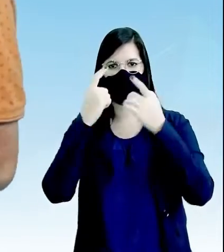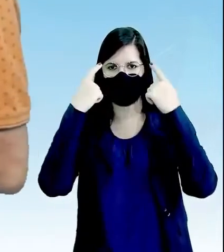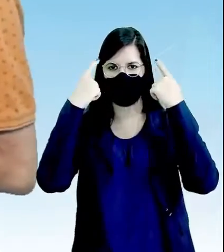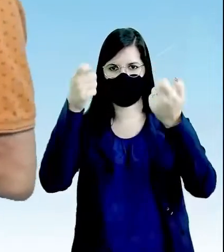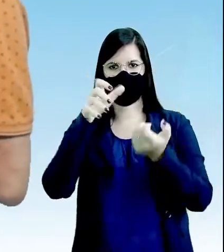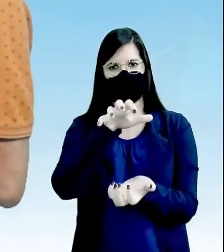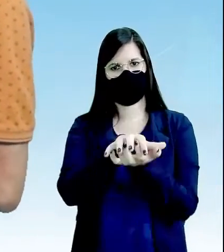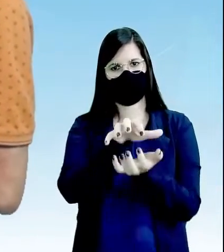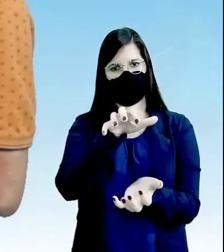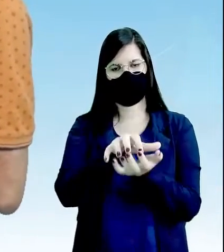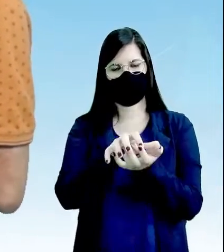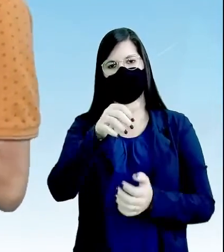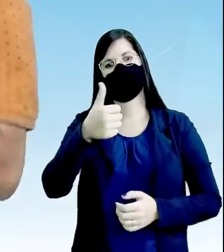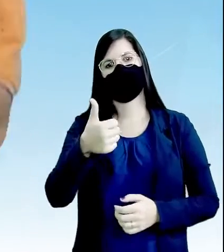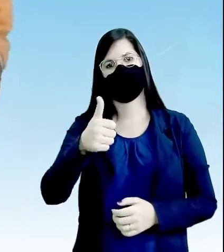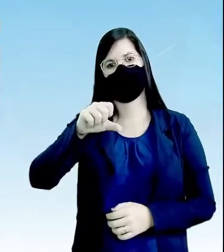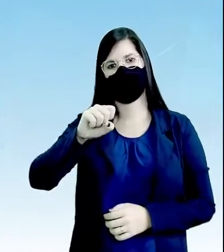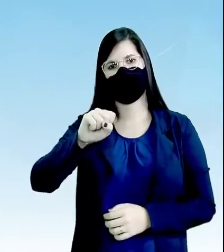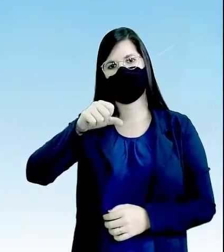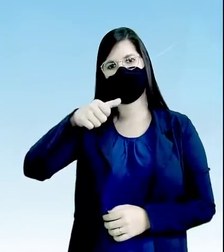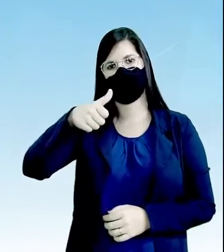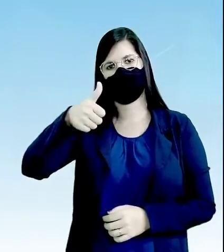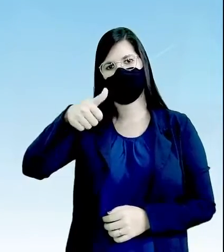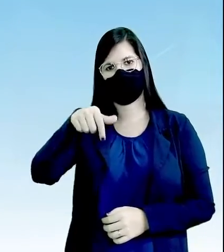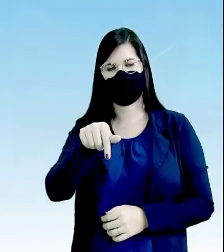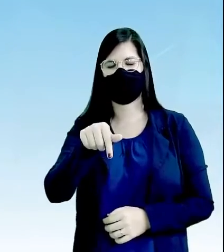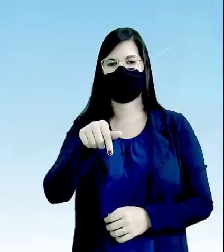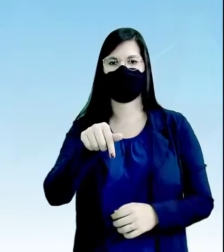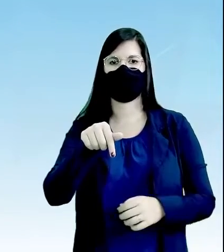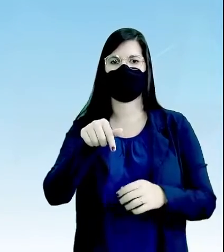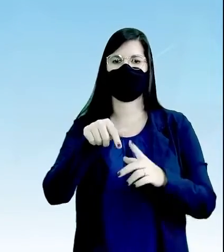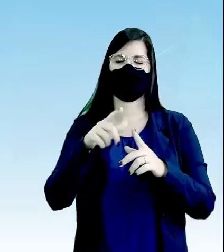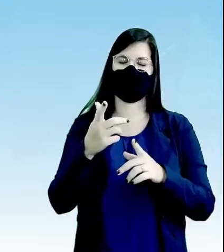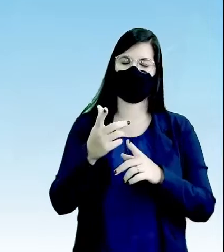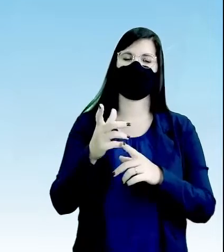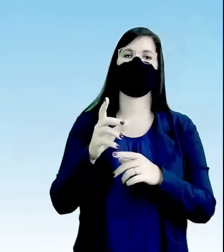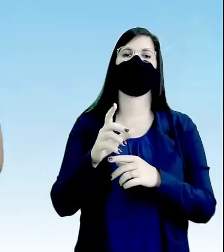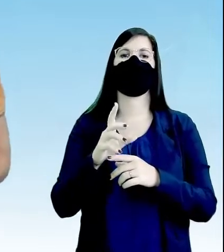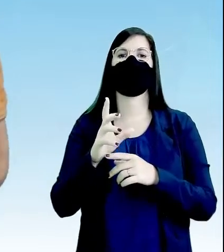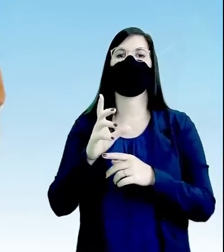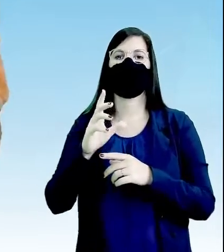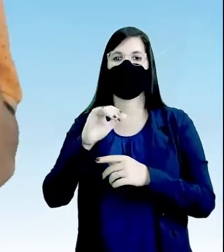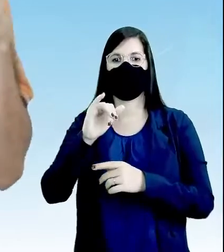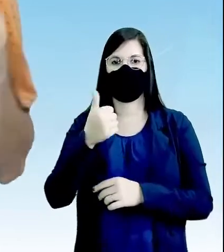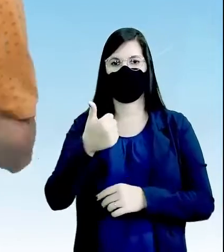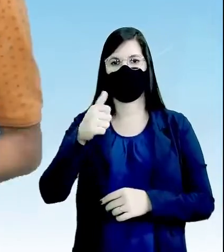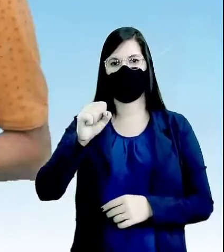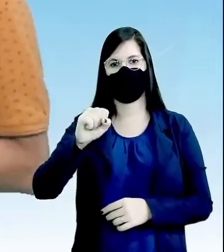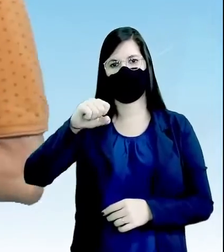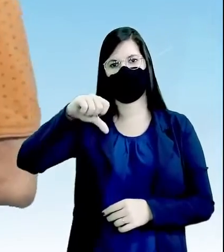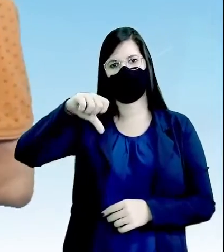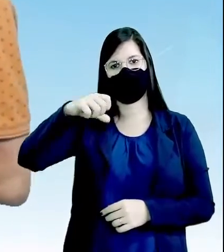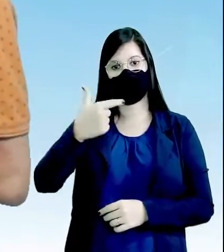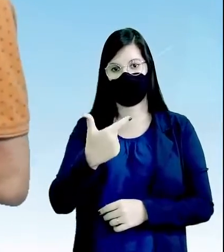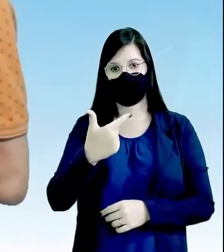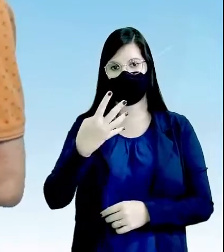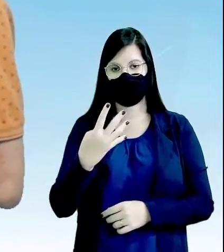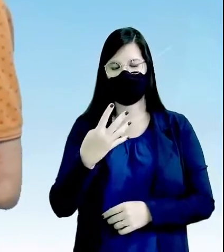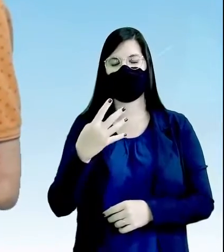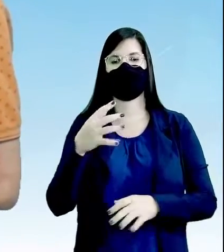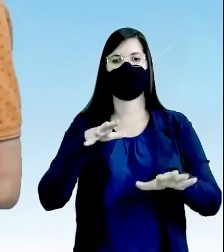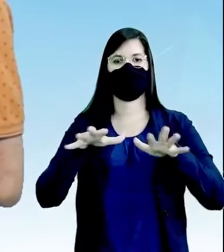de 1817 e a Confederação do Equador em 1824, que foram movimentos pela independência do